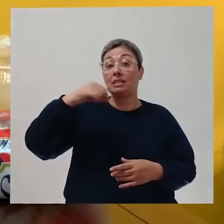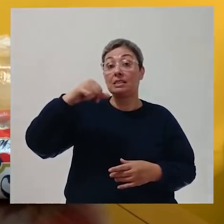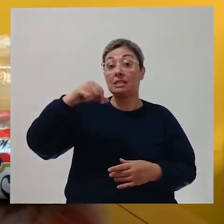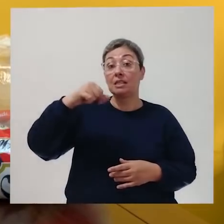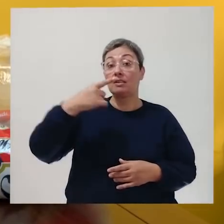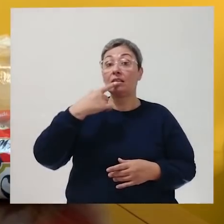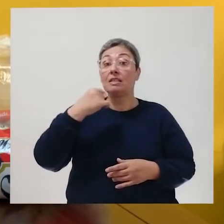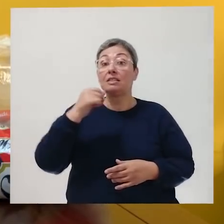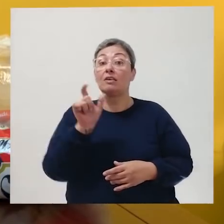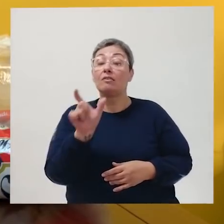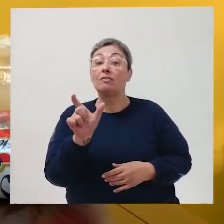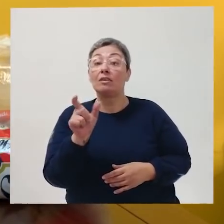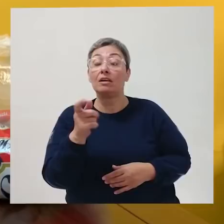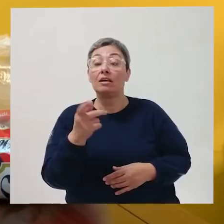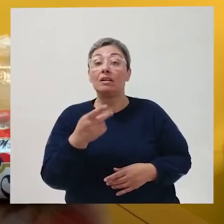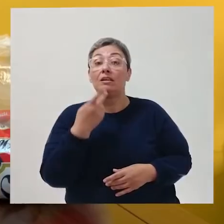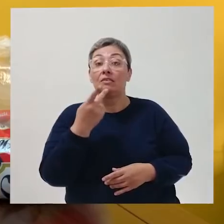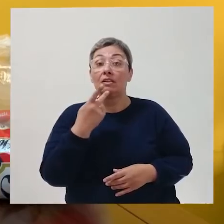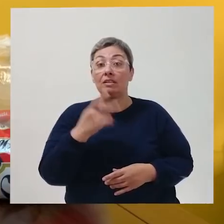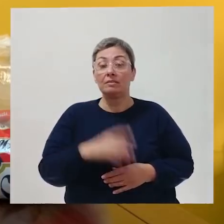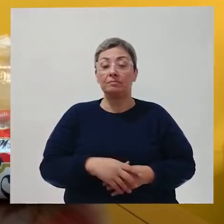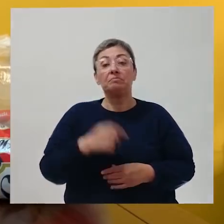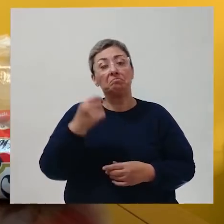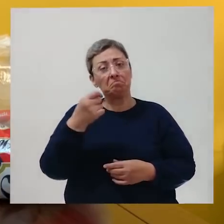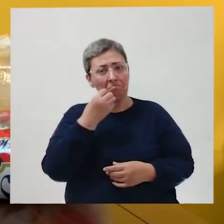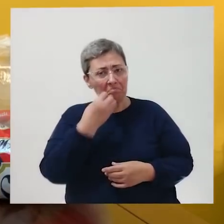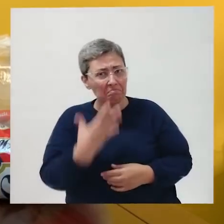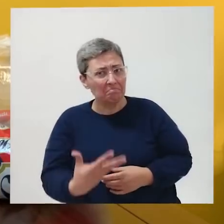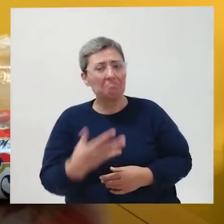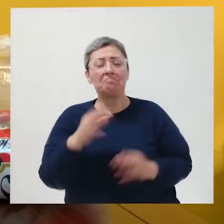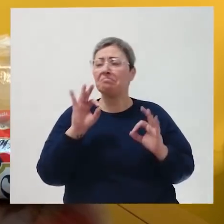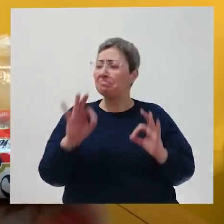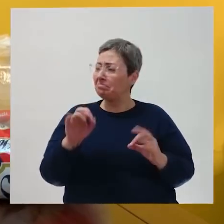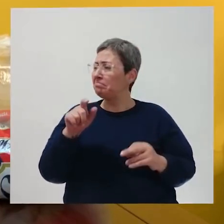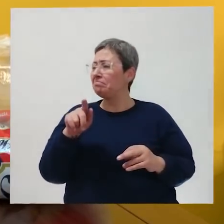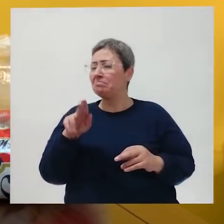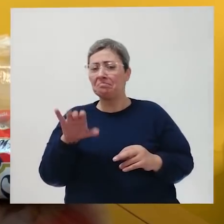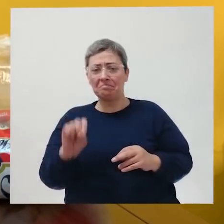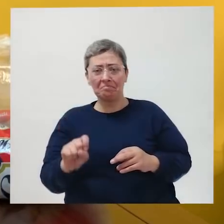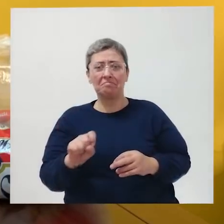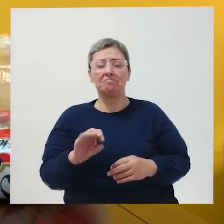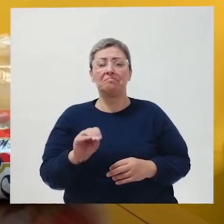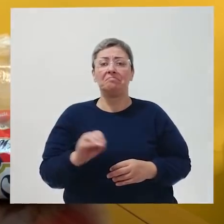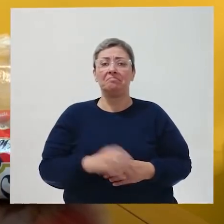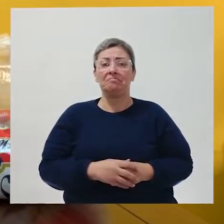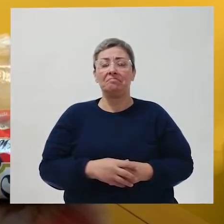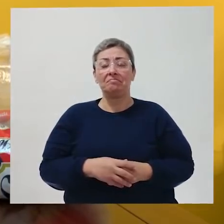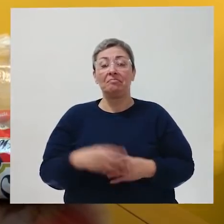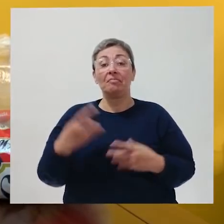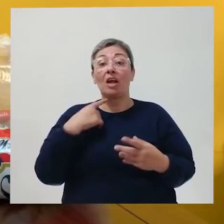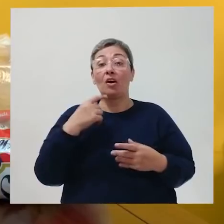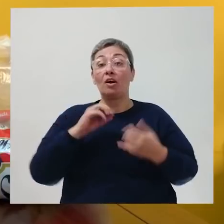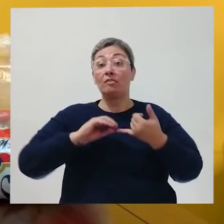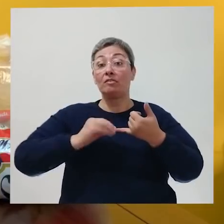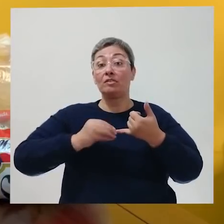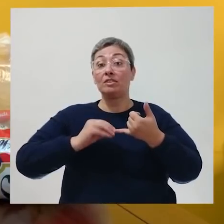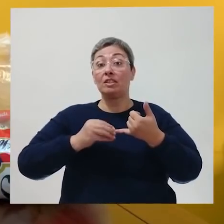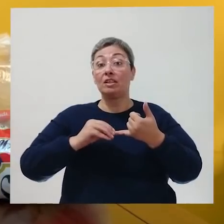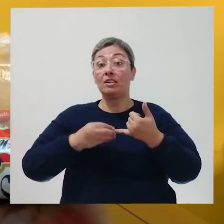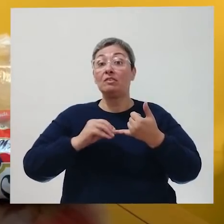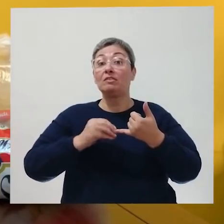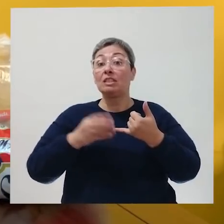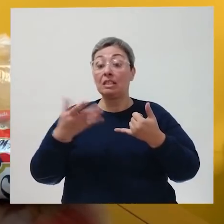sal. Fala, sal. Sal. Muito bem, Augusto. O feijão,